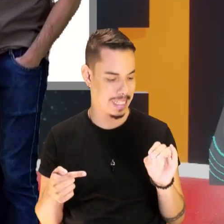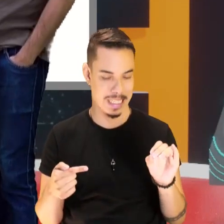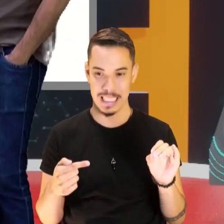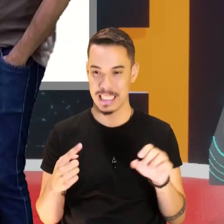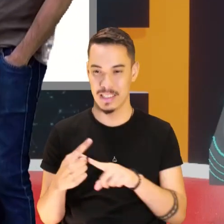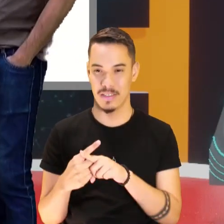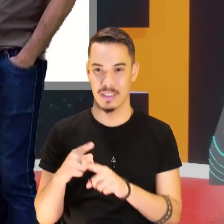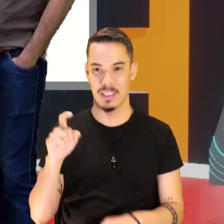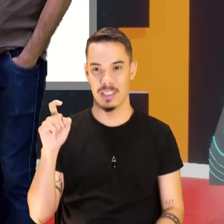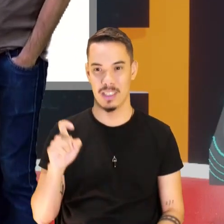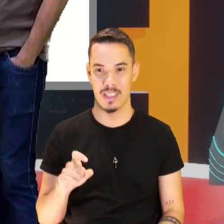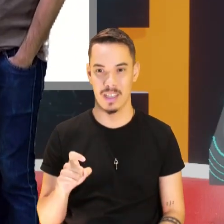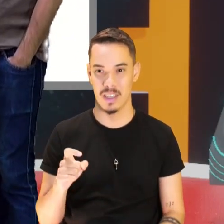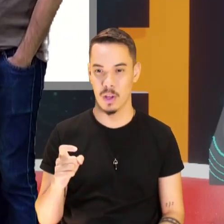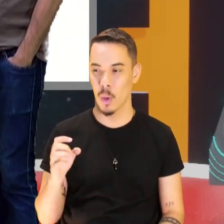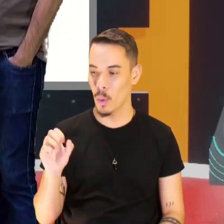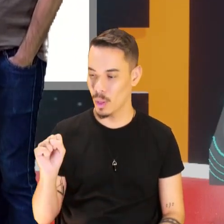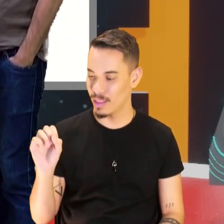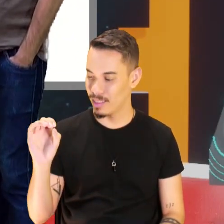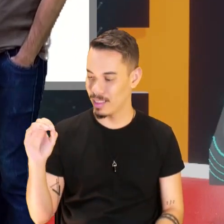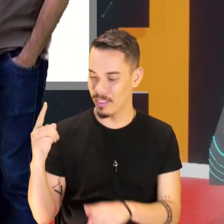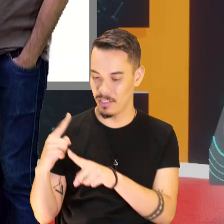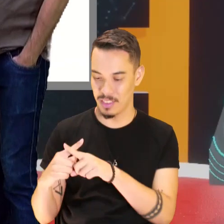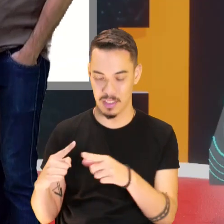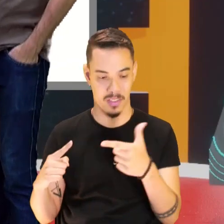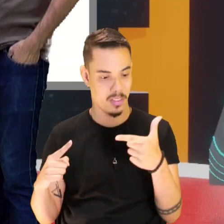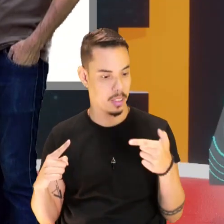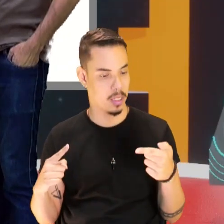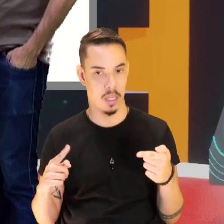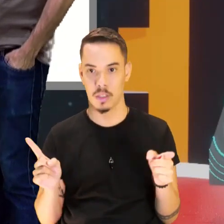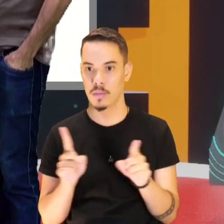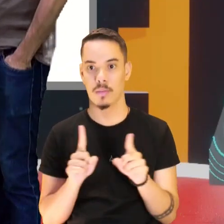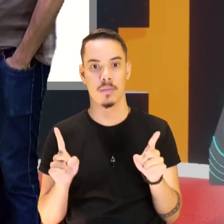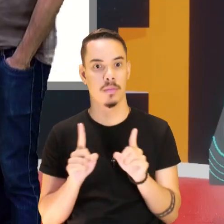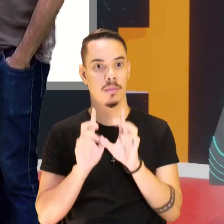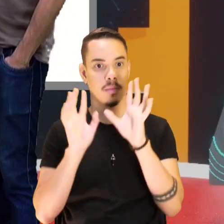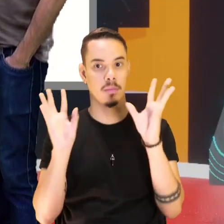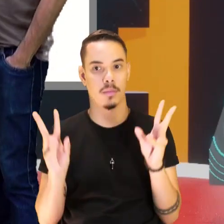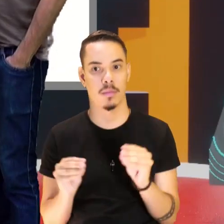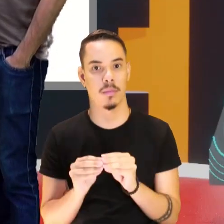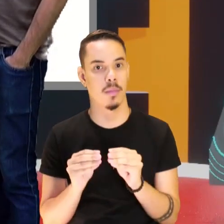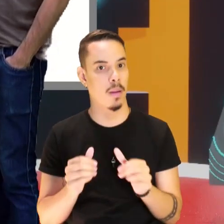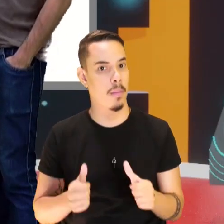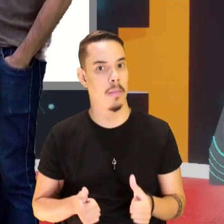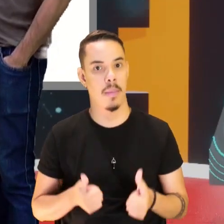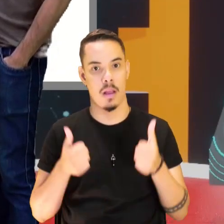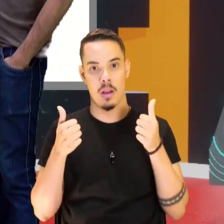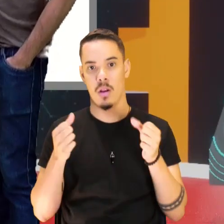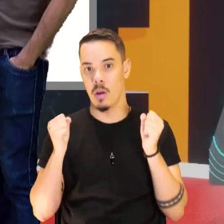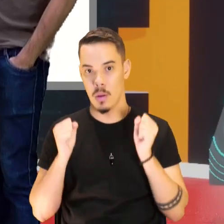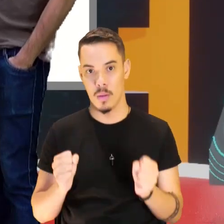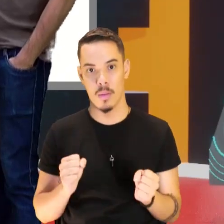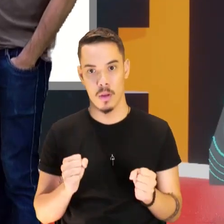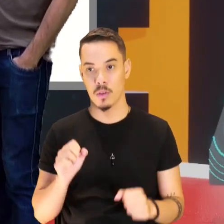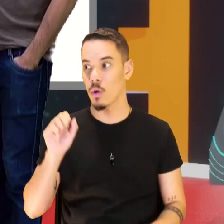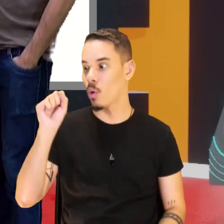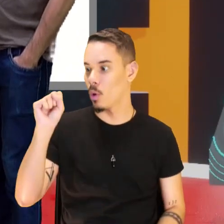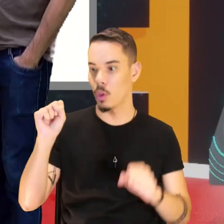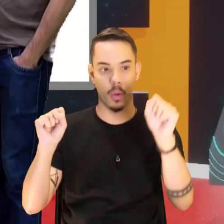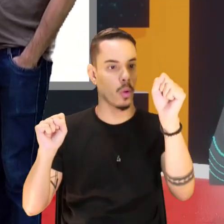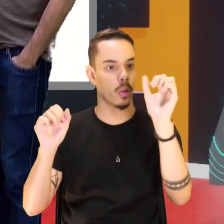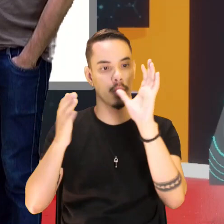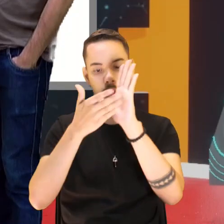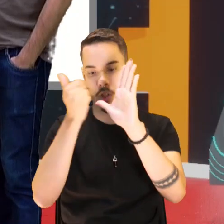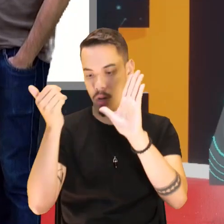x 80 x 27 quanto mais simples ficar melhor então Olha só posso cortar o 8 em cima e oito embaixo